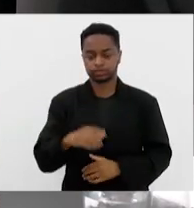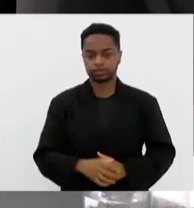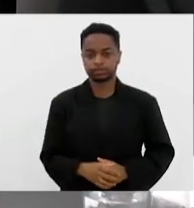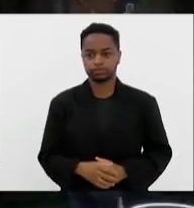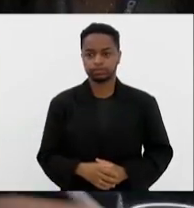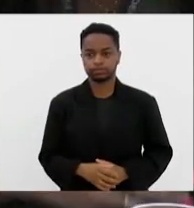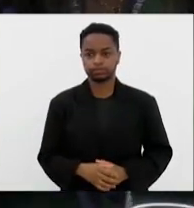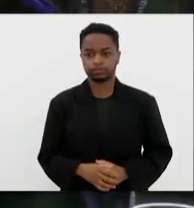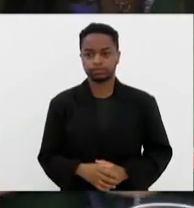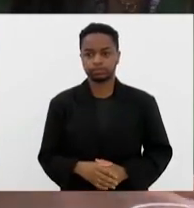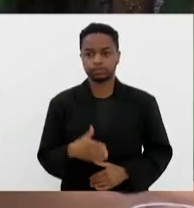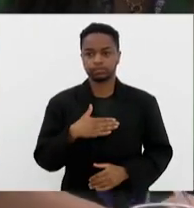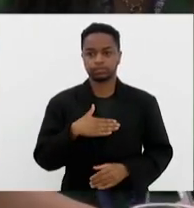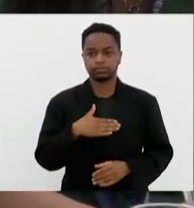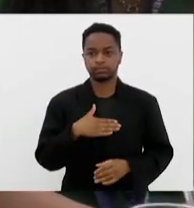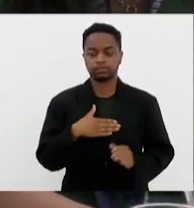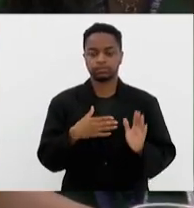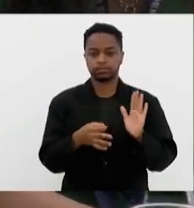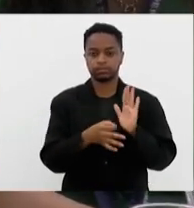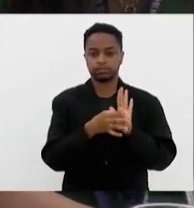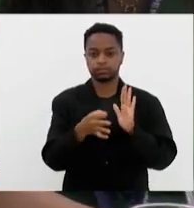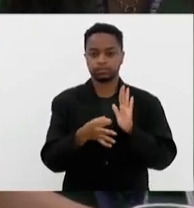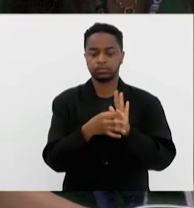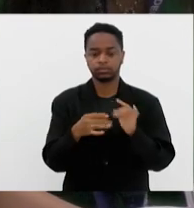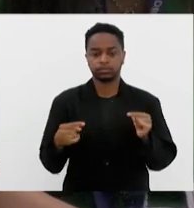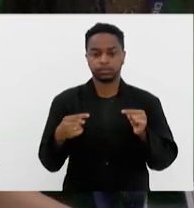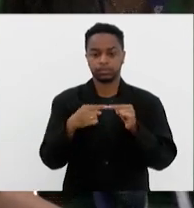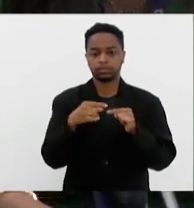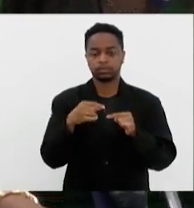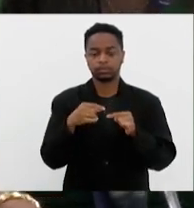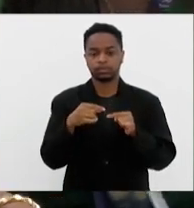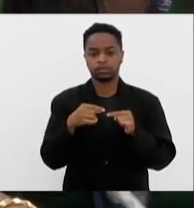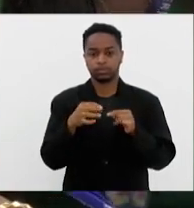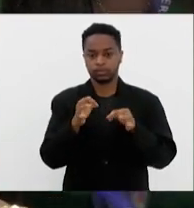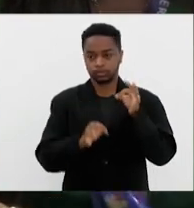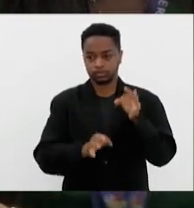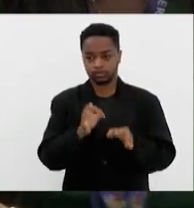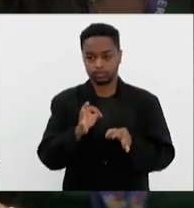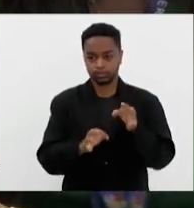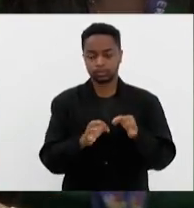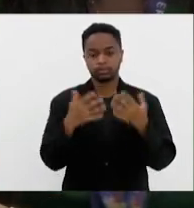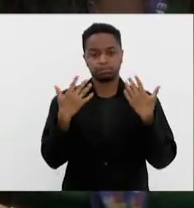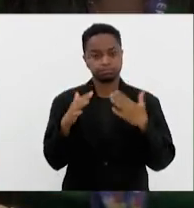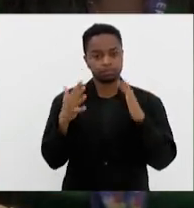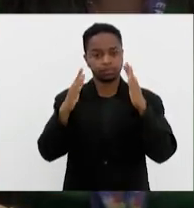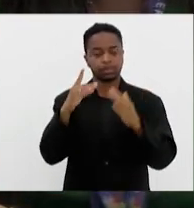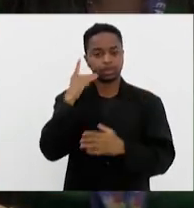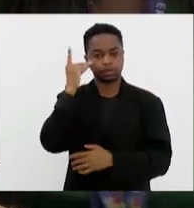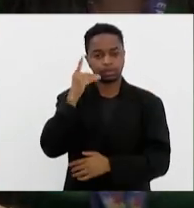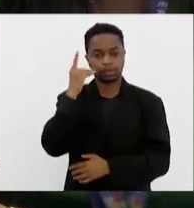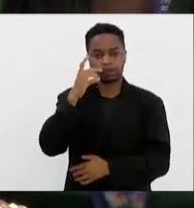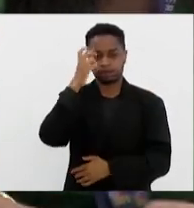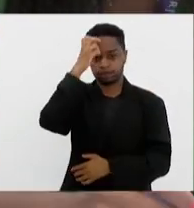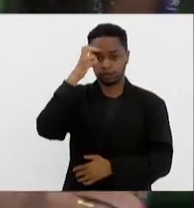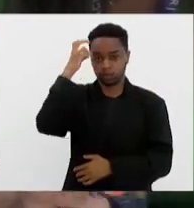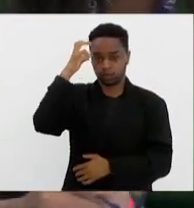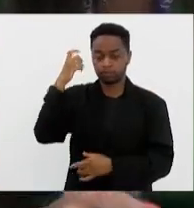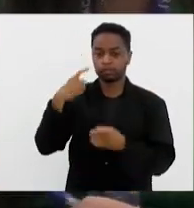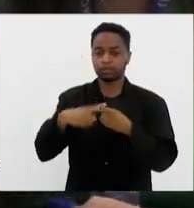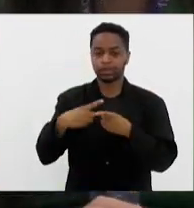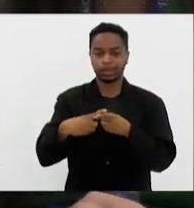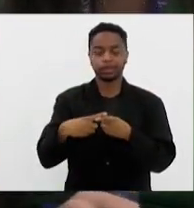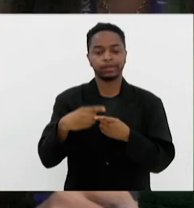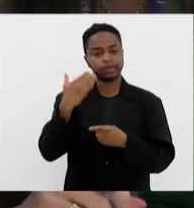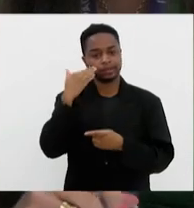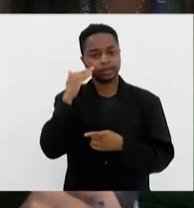meu parecer é pela juridicidade, já saudando a iniciativa da deputada Verônica, por entender a